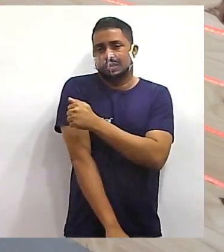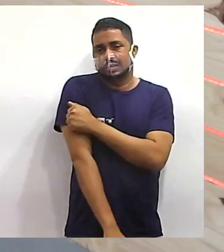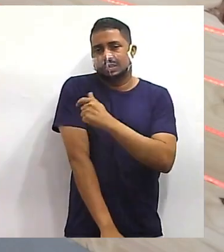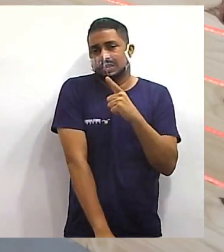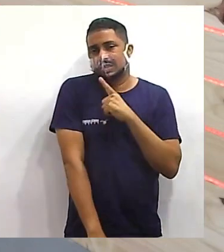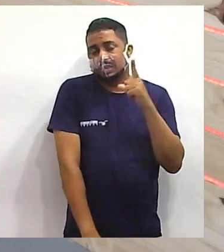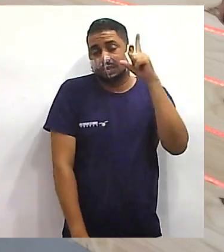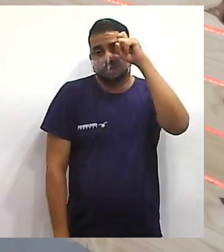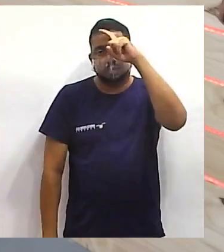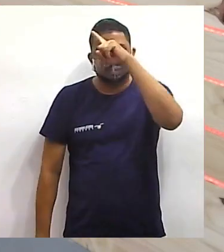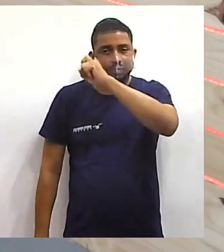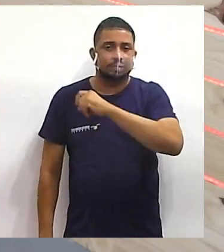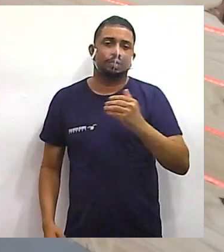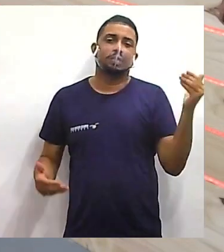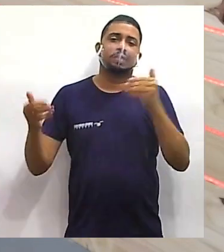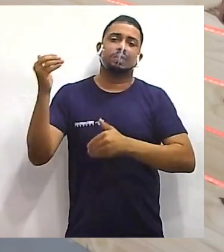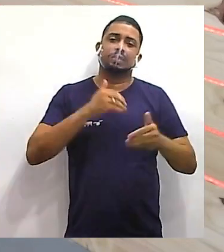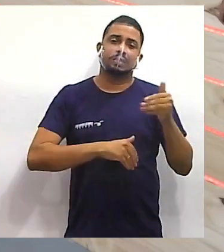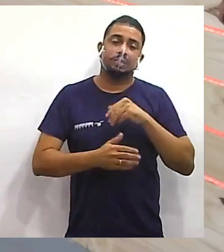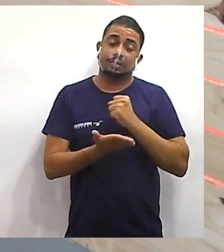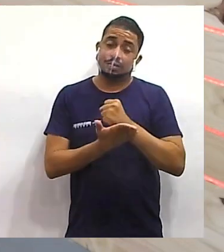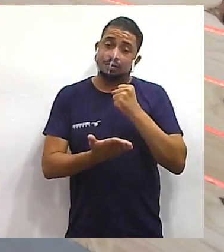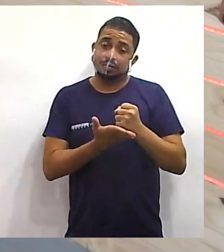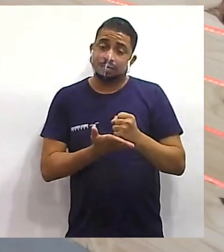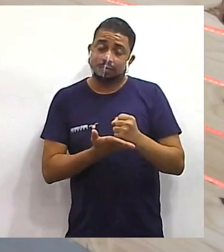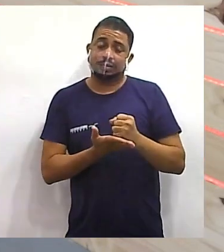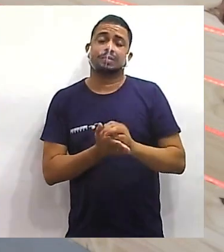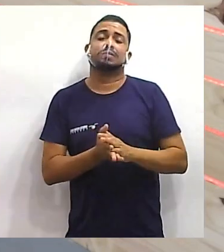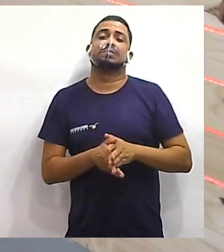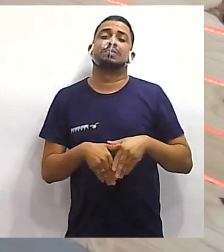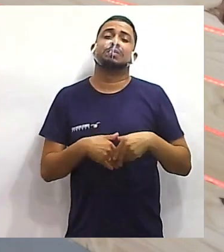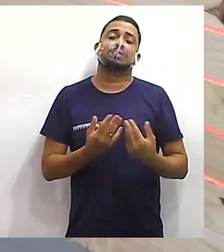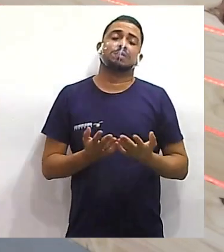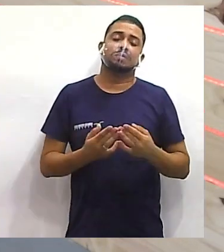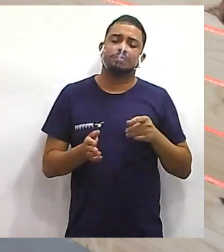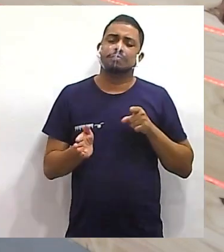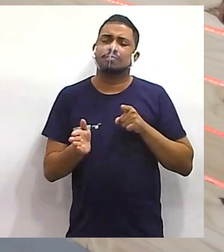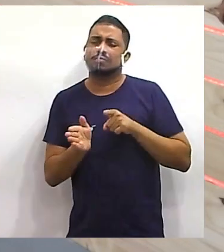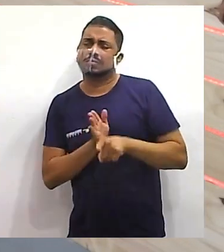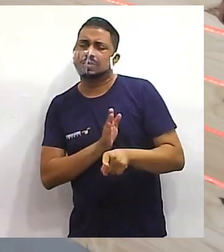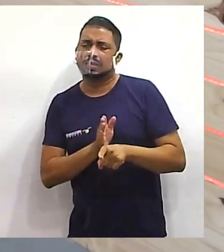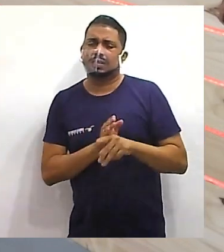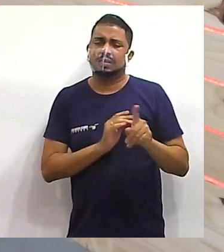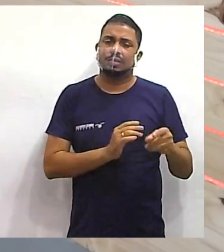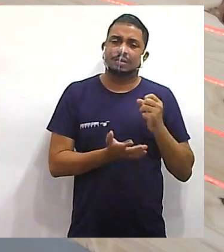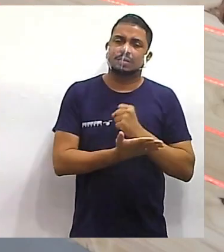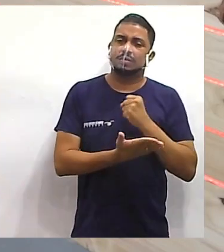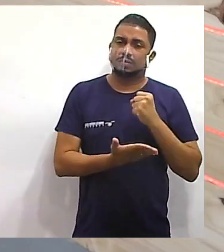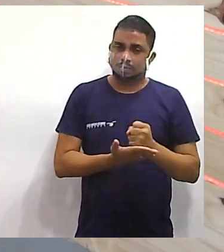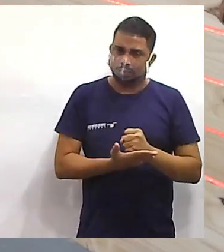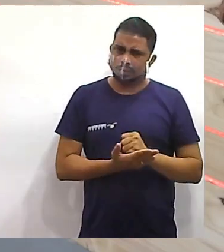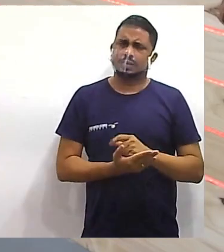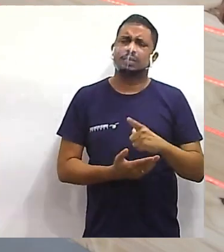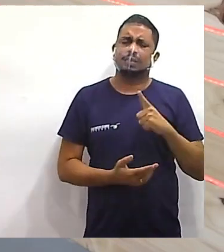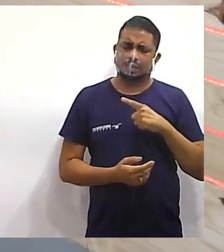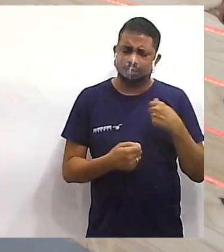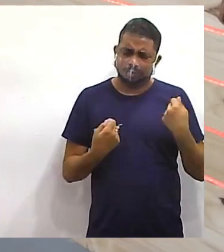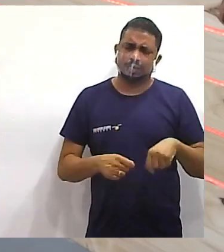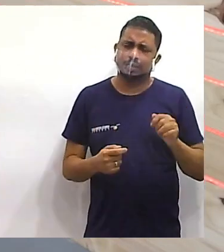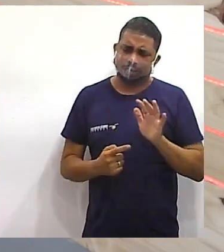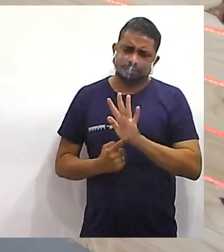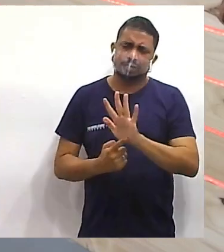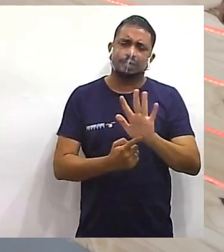muita dificuldade em acessar esse documento. E, por vezes, quando eles perguntavam sobre esse documento, que deve ter essa transparência